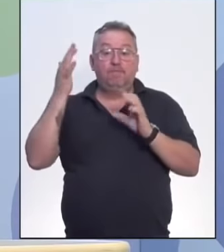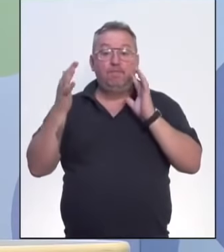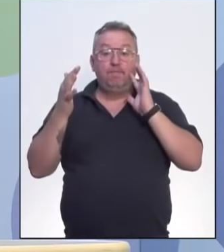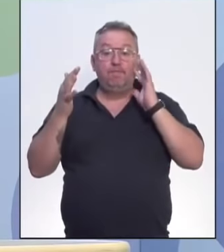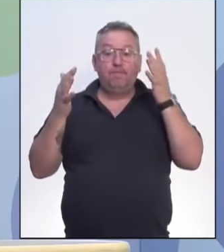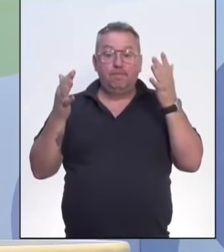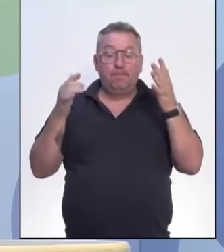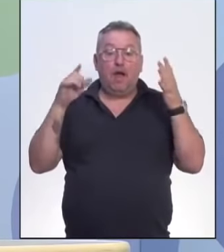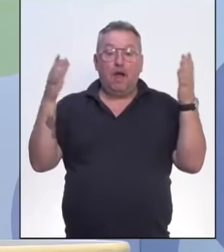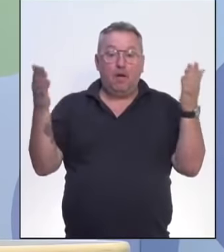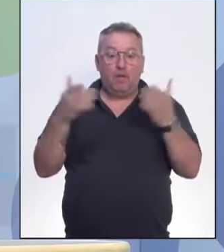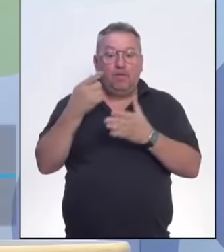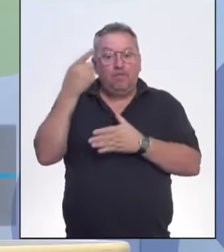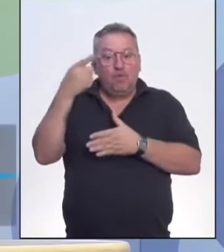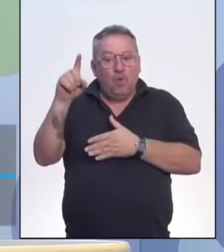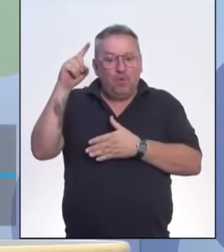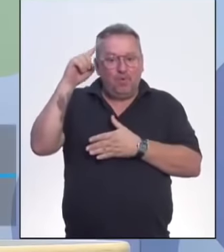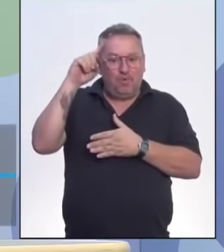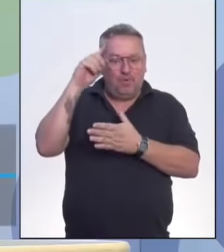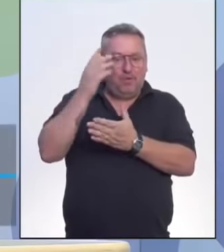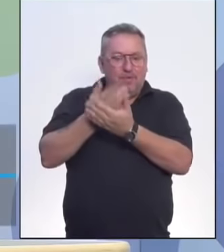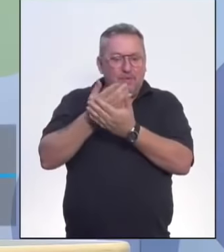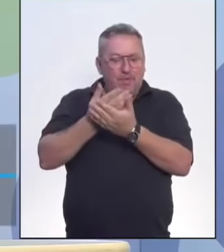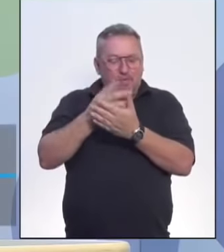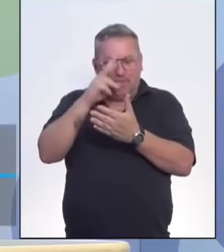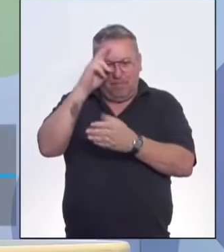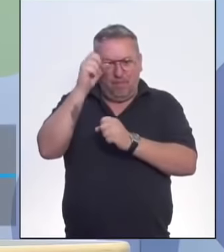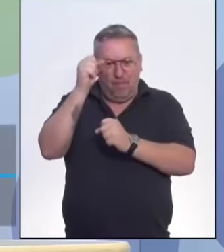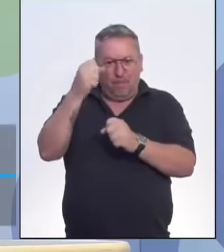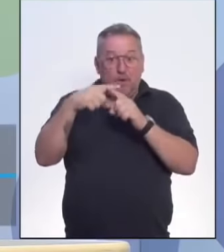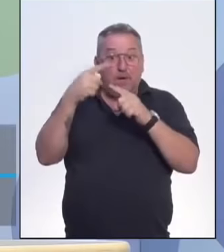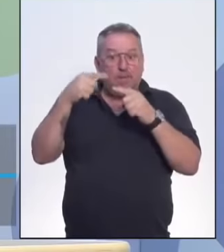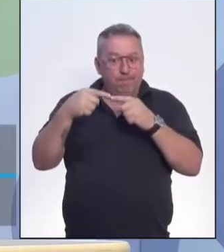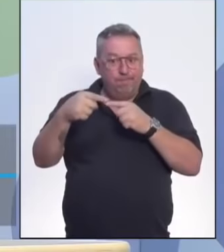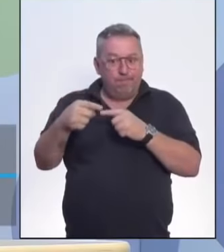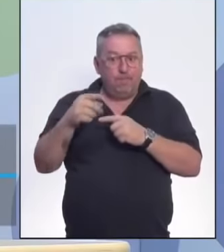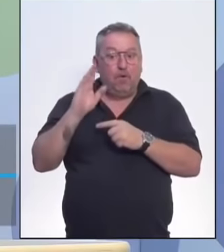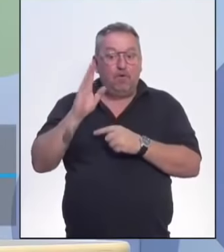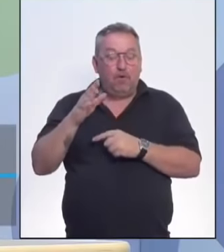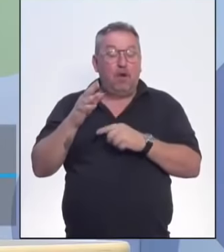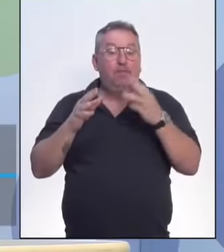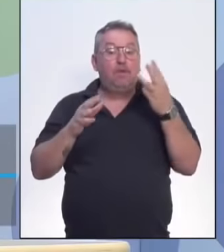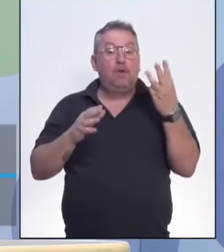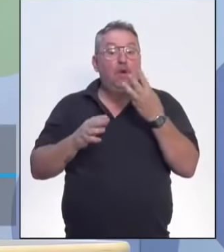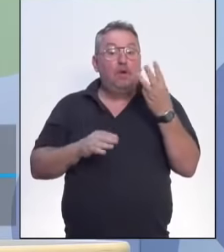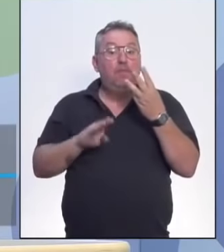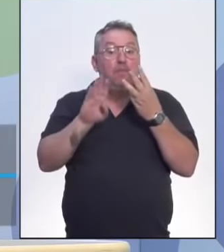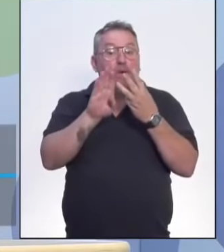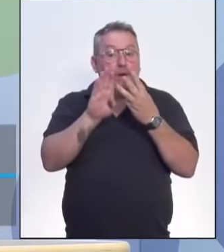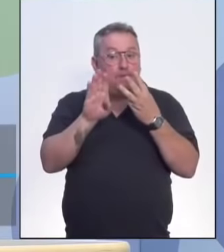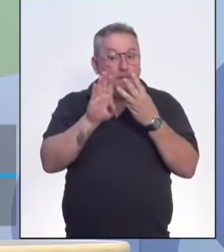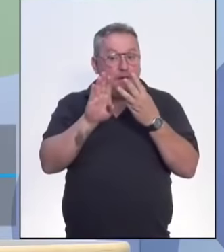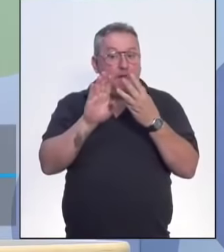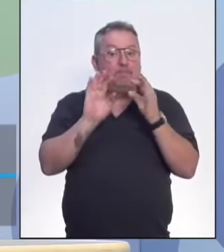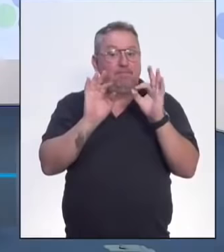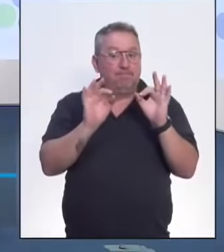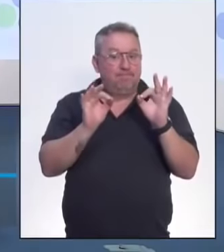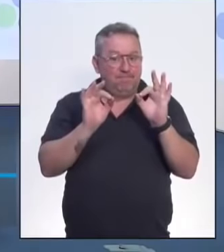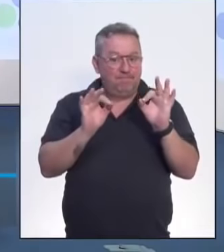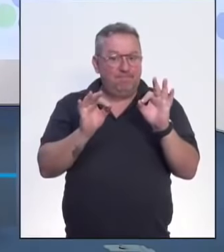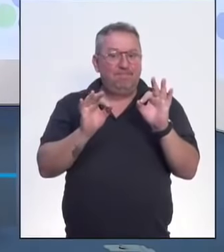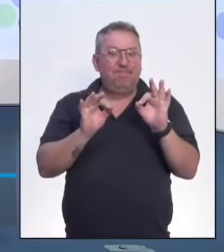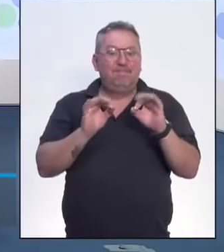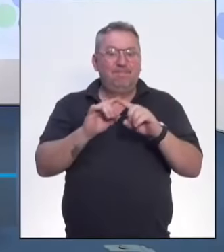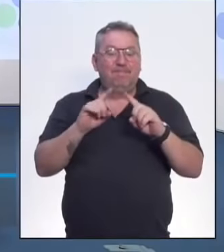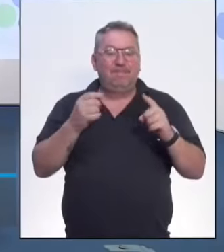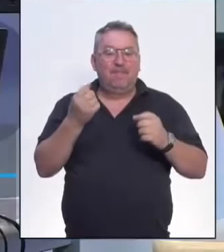resolução nesse último dia de estudos intensivos, que semana que vem já começa o 3º bimestre, não é, Osmar? 3º